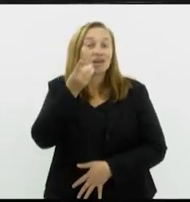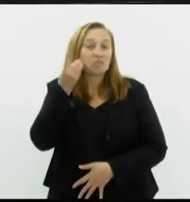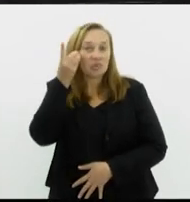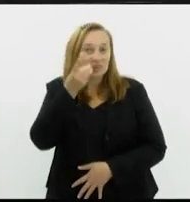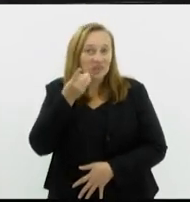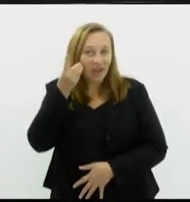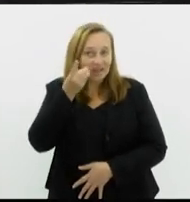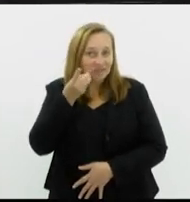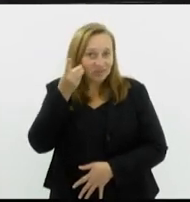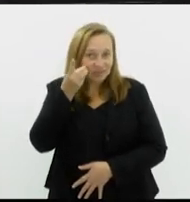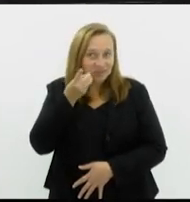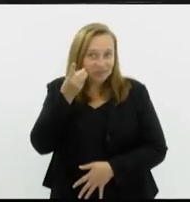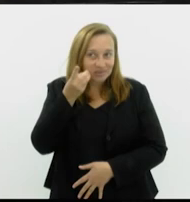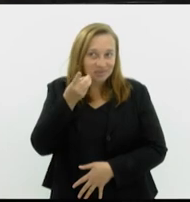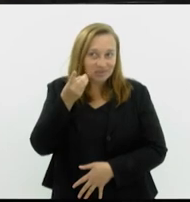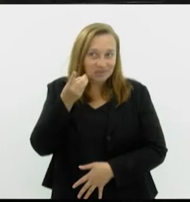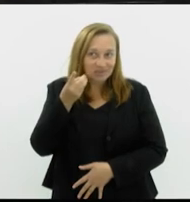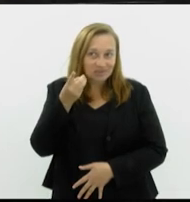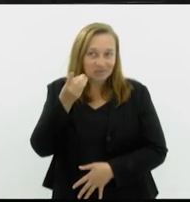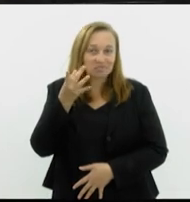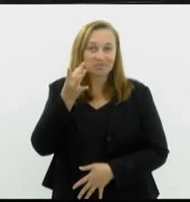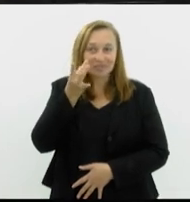deputados presentes,